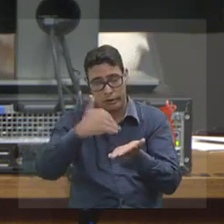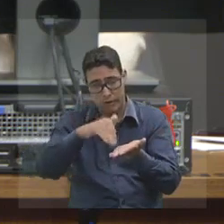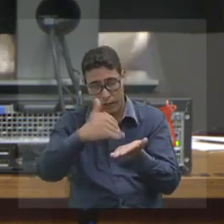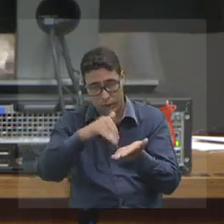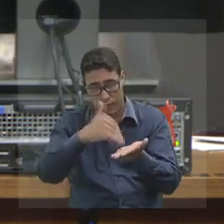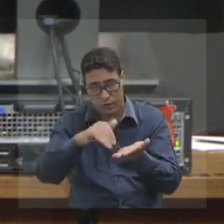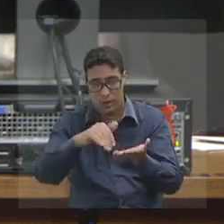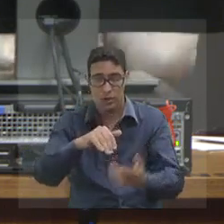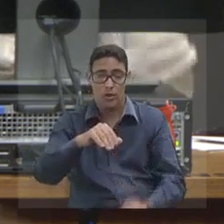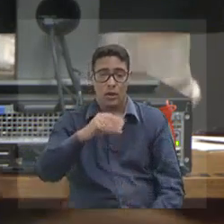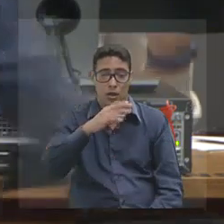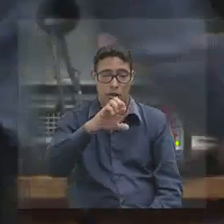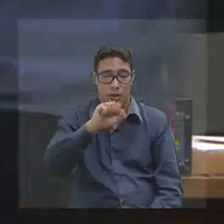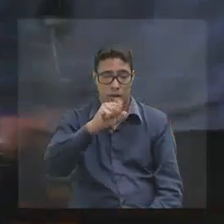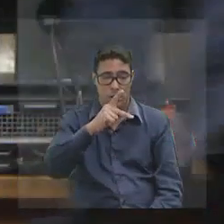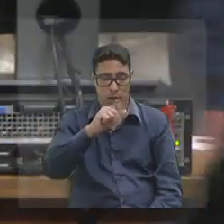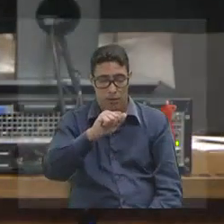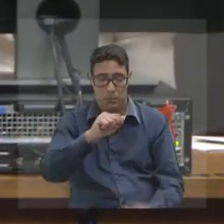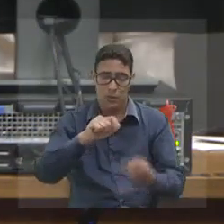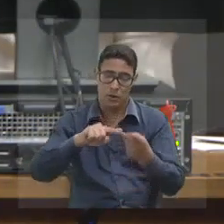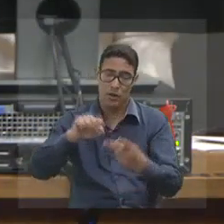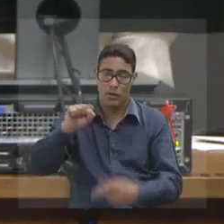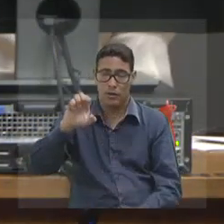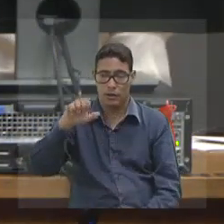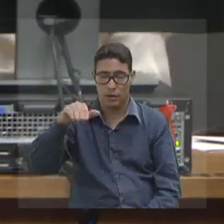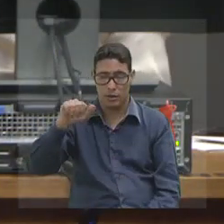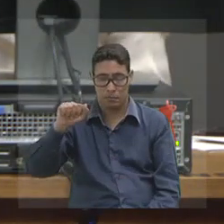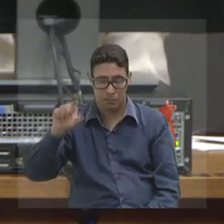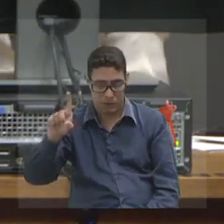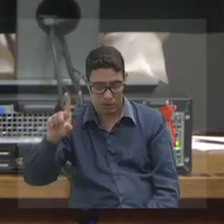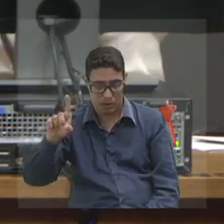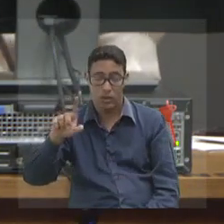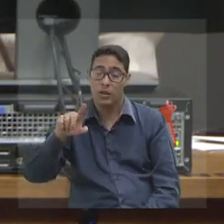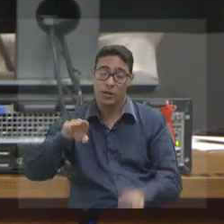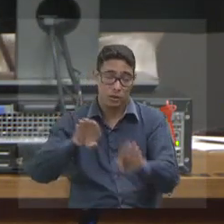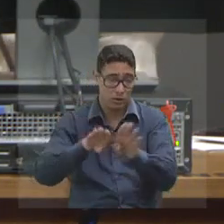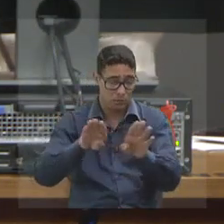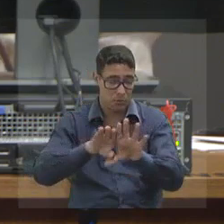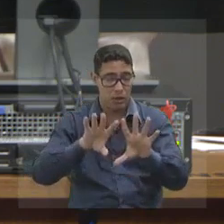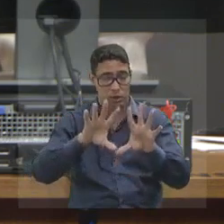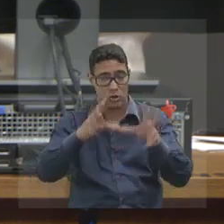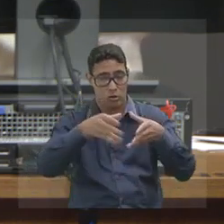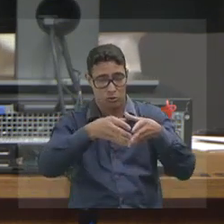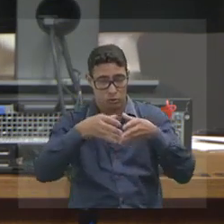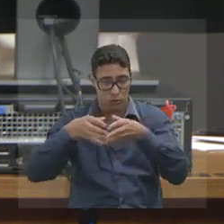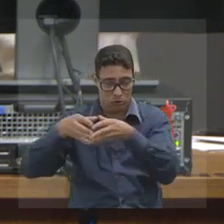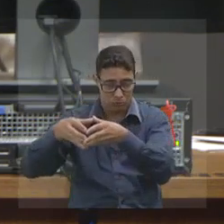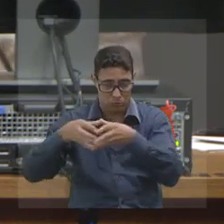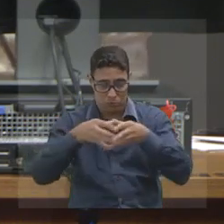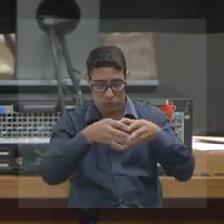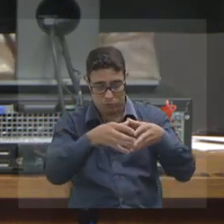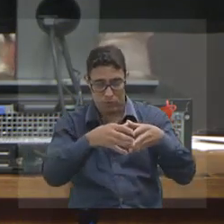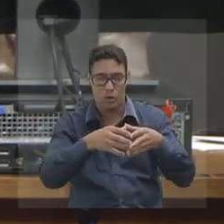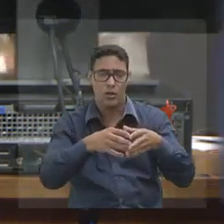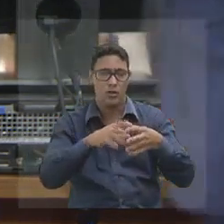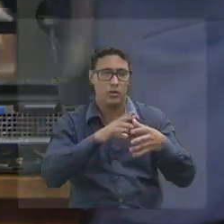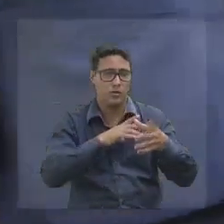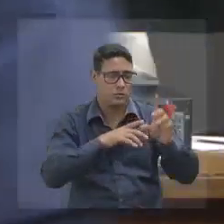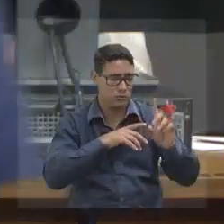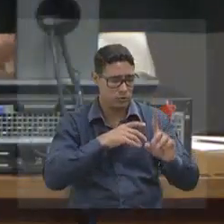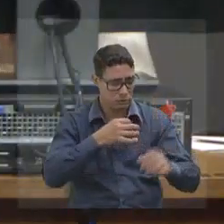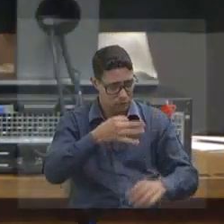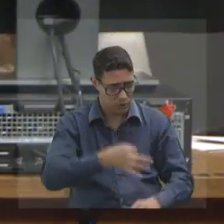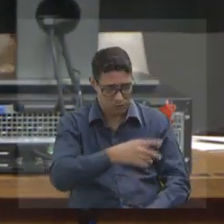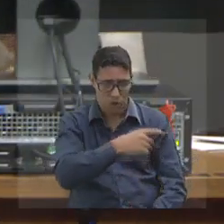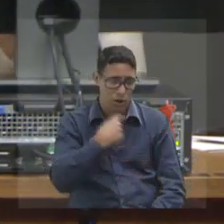a seapa e a cemad e as nossas comissões certamente Deputado tido Torres